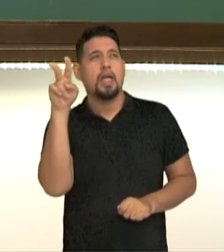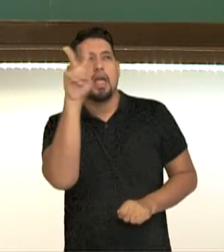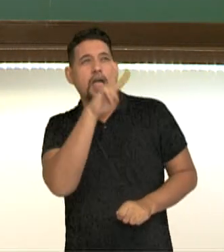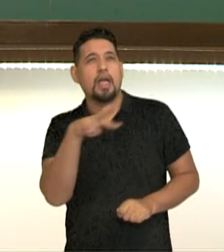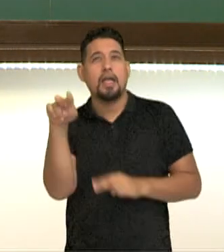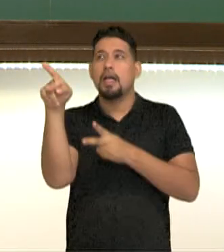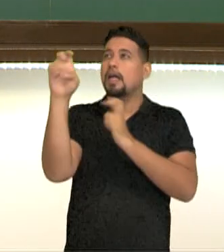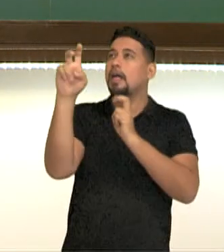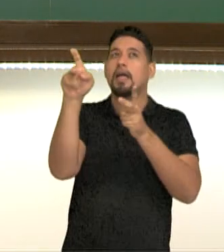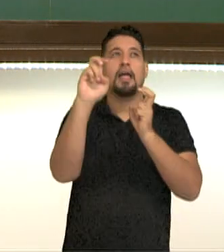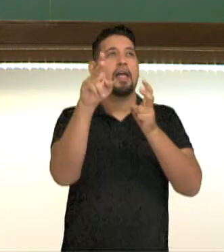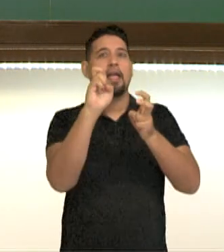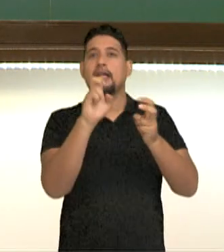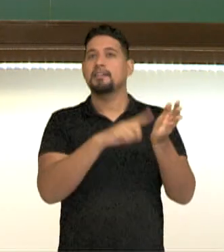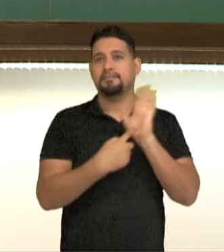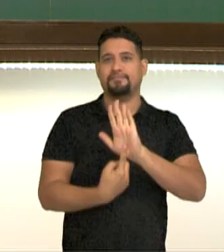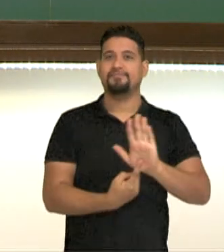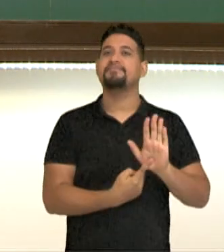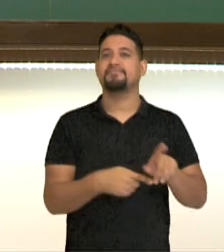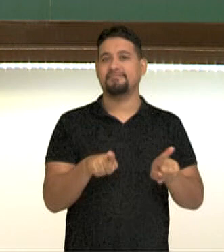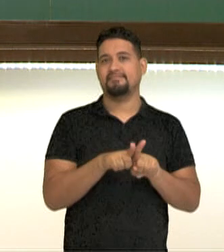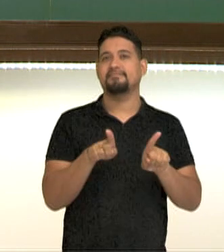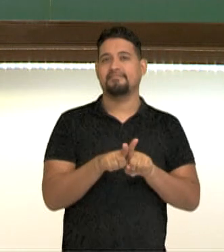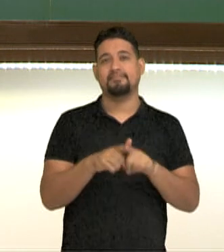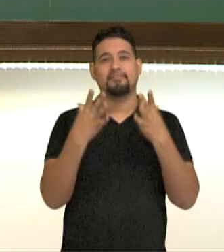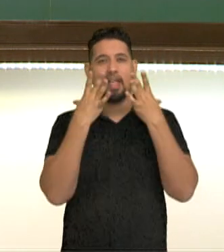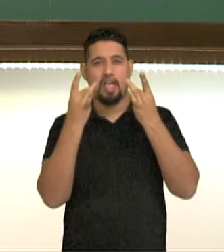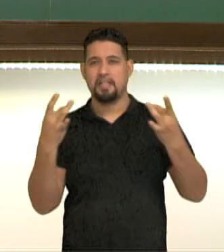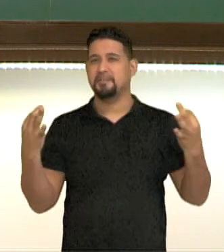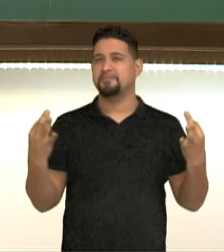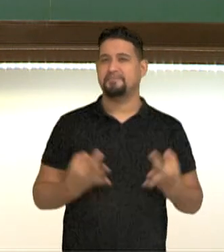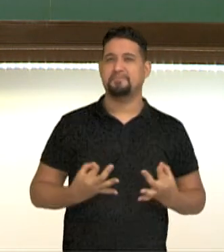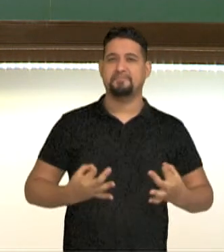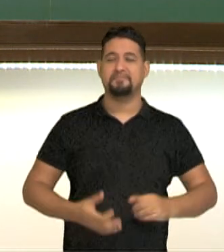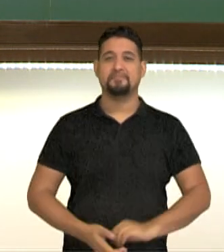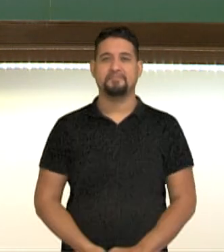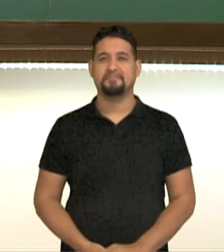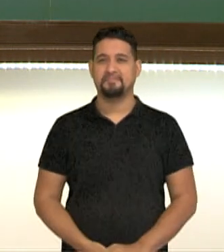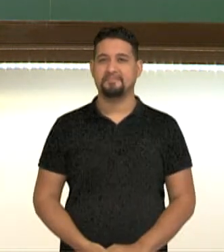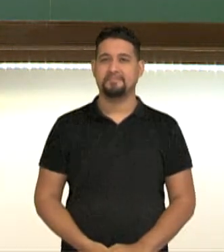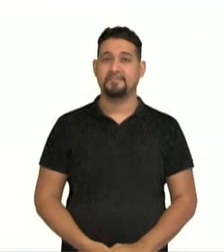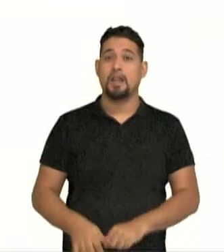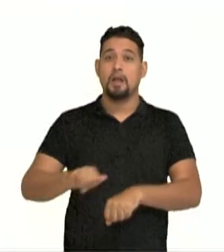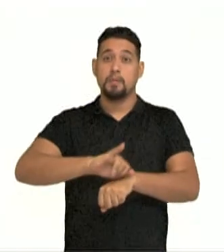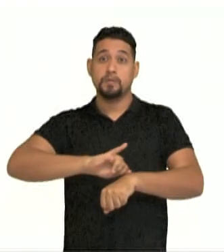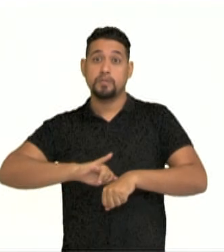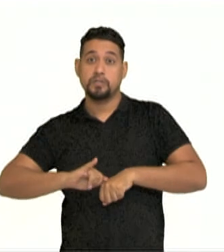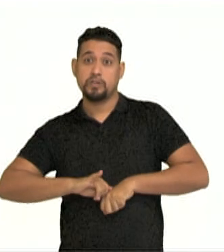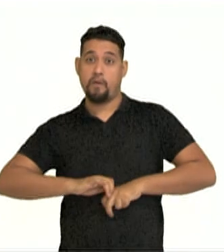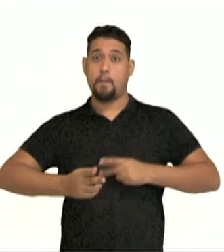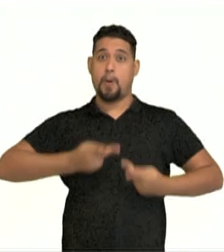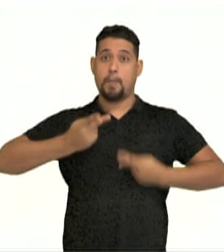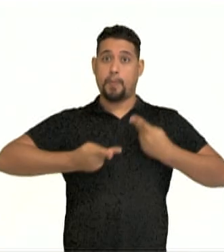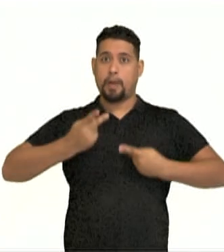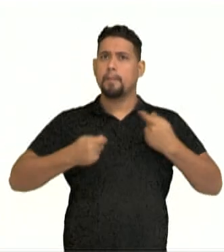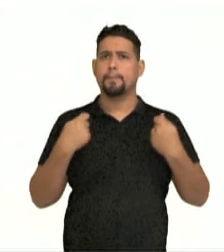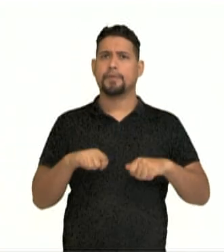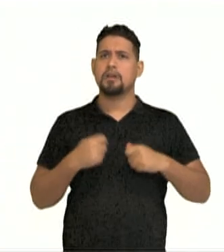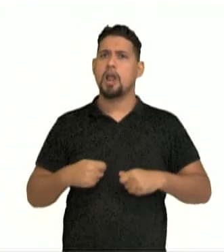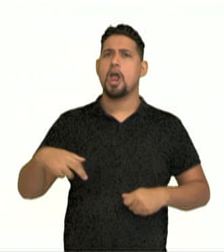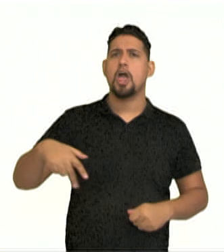mais para a sua apresentação, que vai chamar mais a atenção. Numa exposição oral, você deve se